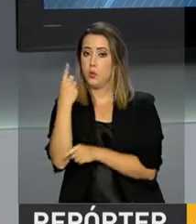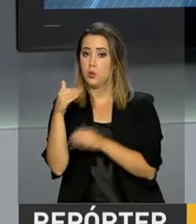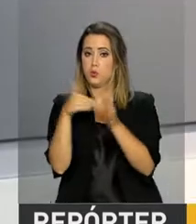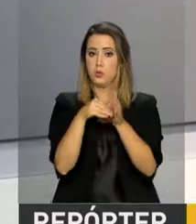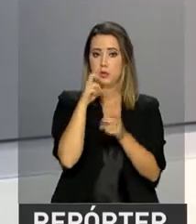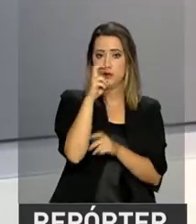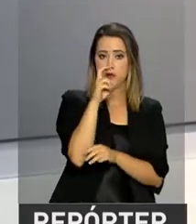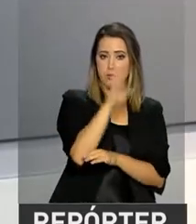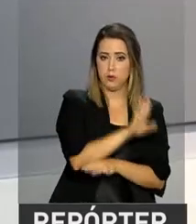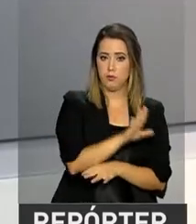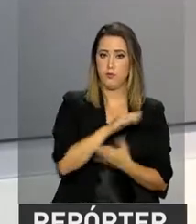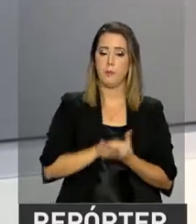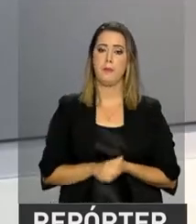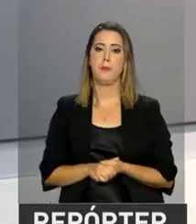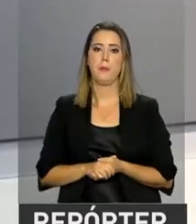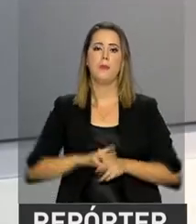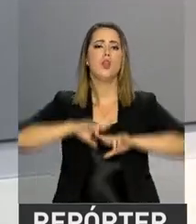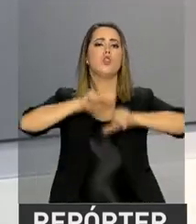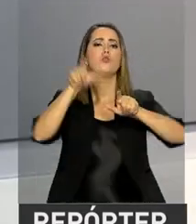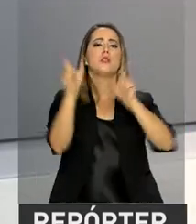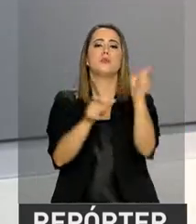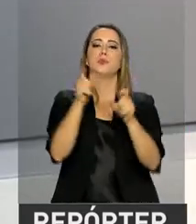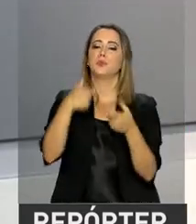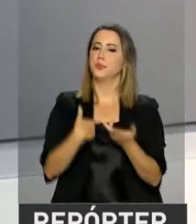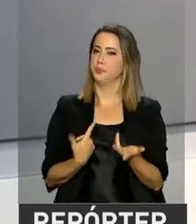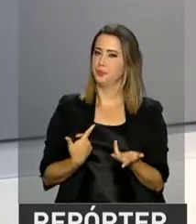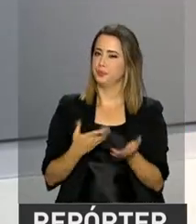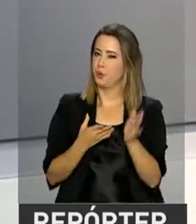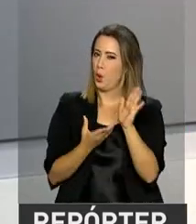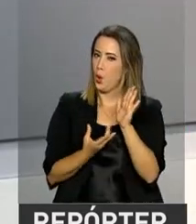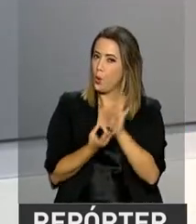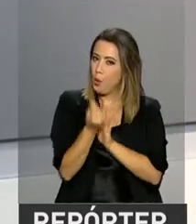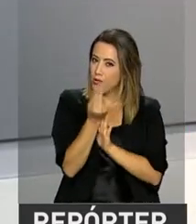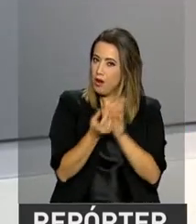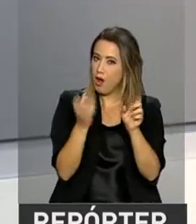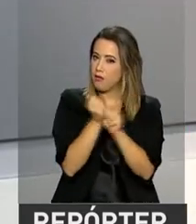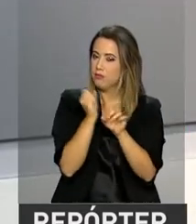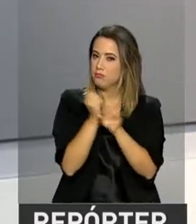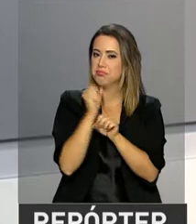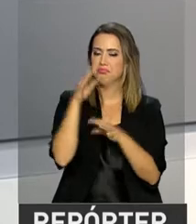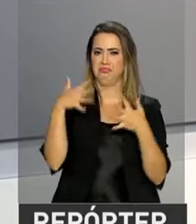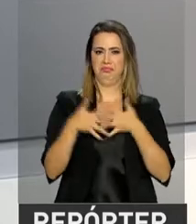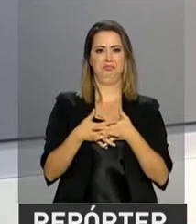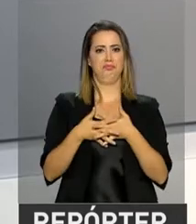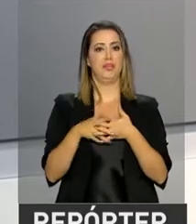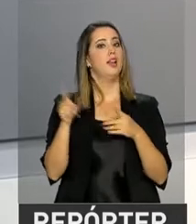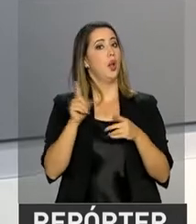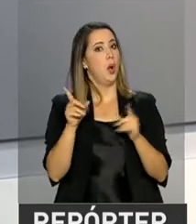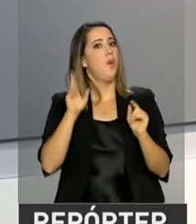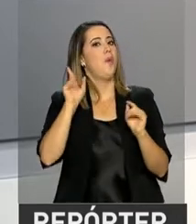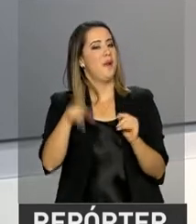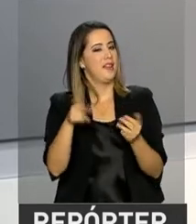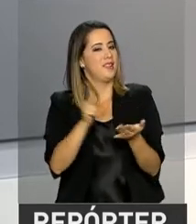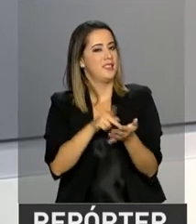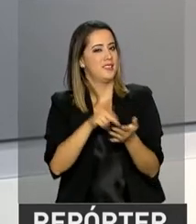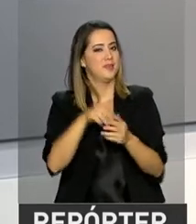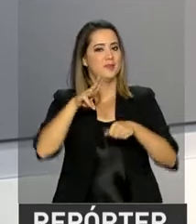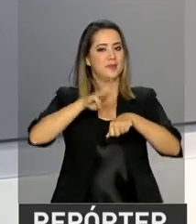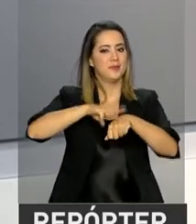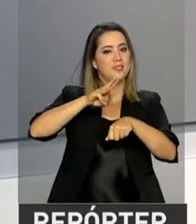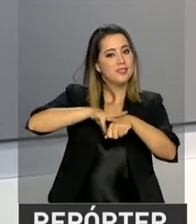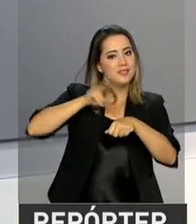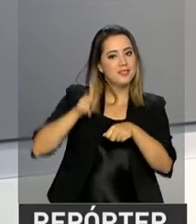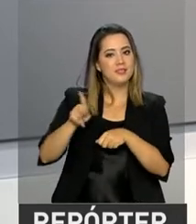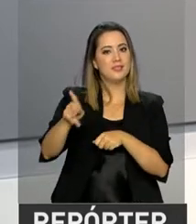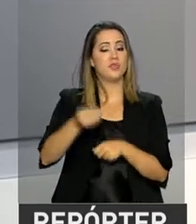1 às 5 da tarde. Muita gente acha fazer as contas uma tarefa complicada, mas a verdade é que a matemática está presente nos hábitos mais comuns do